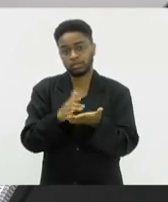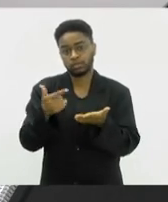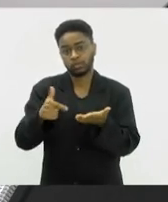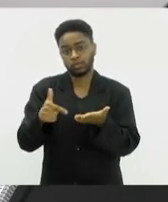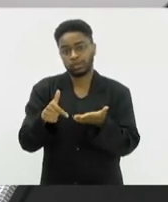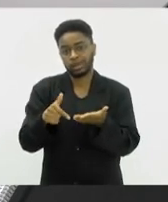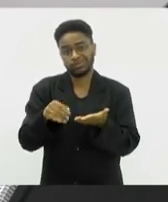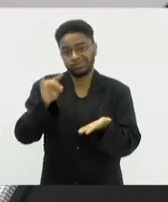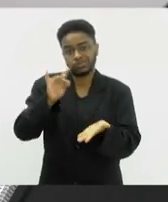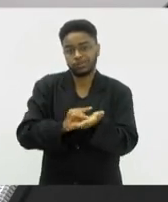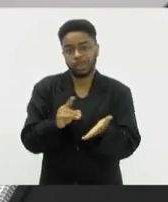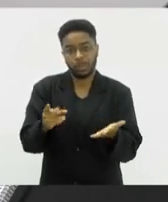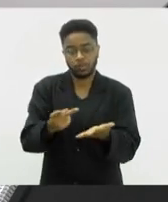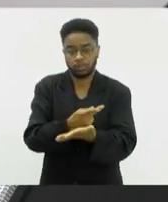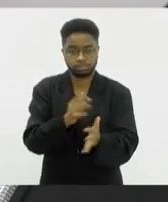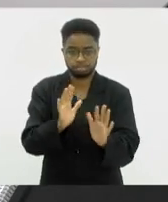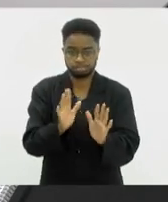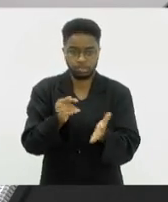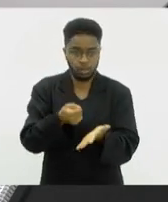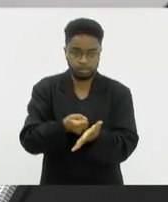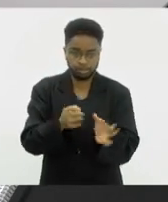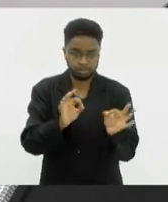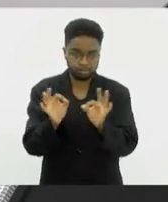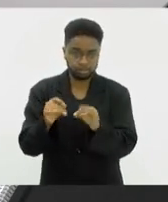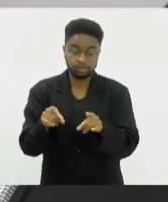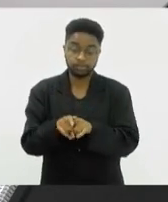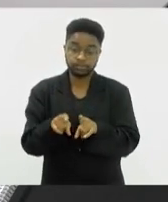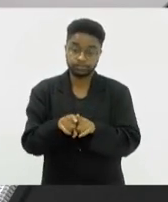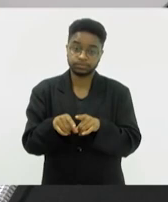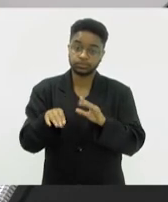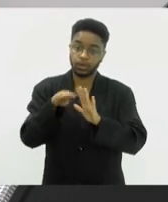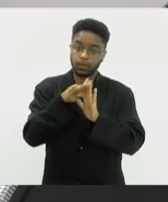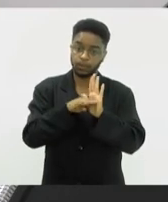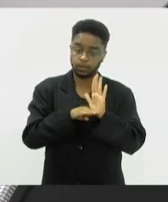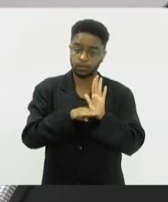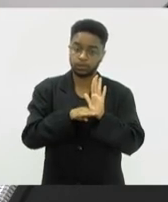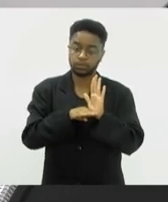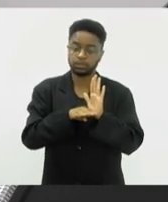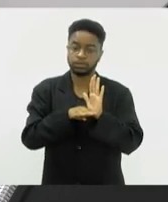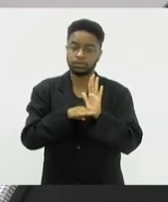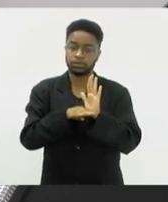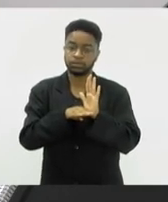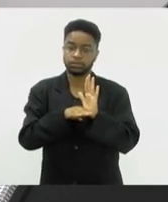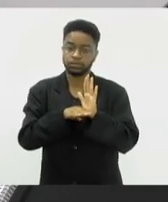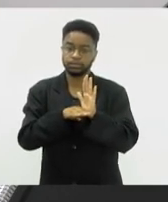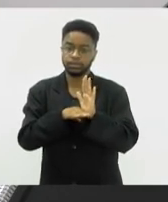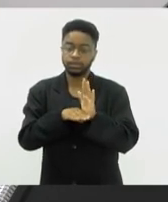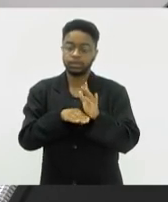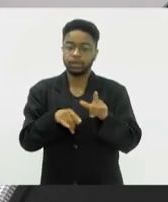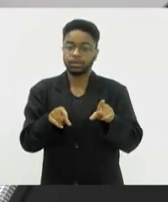fato concreto. Então, eu acho que a questão do programa e a questão